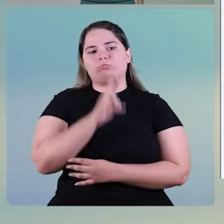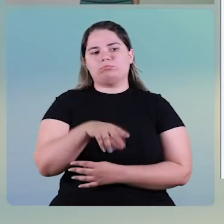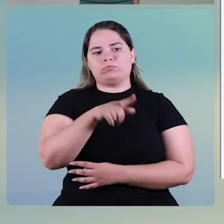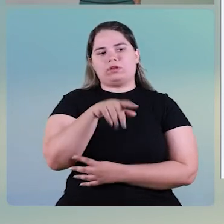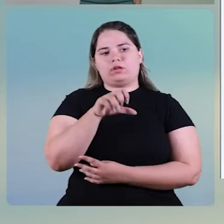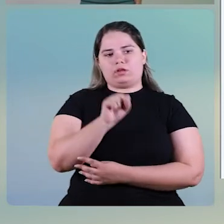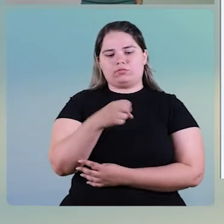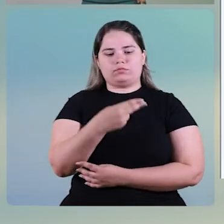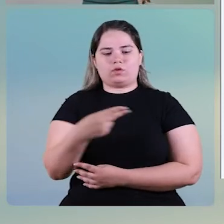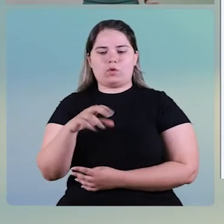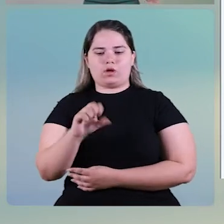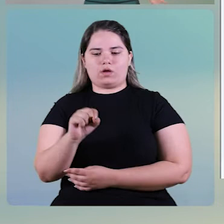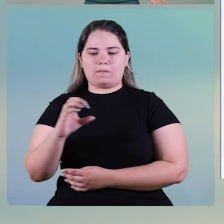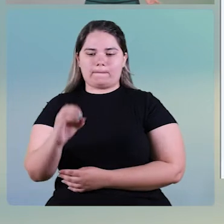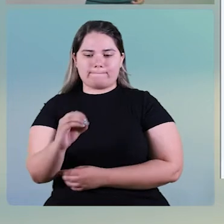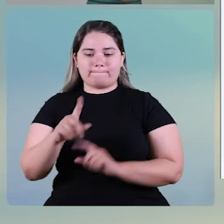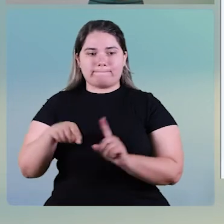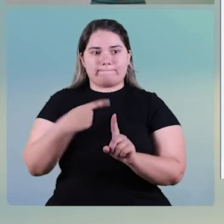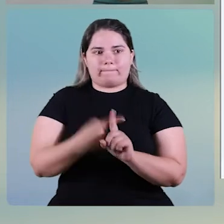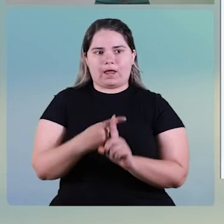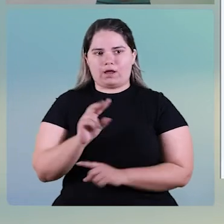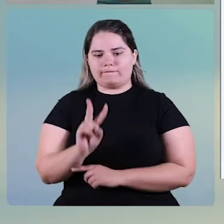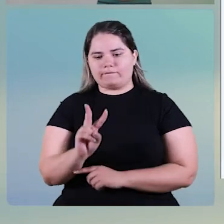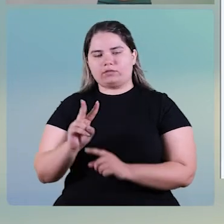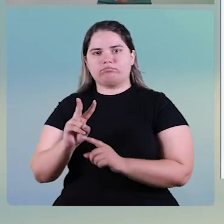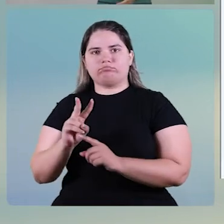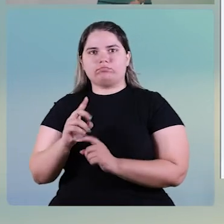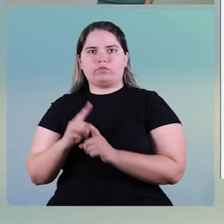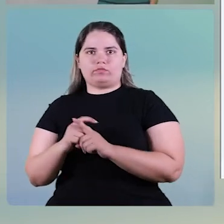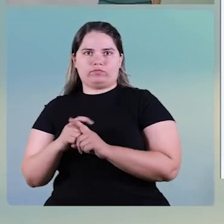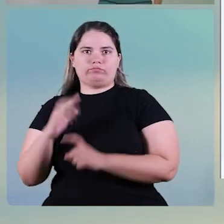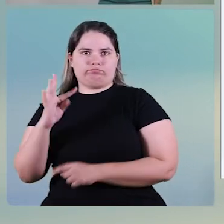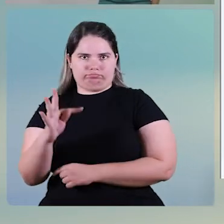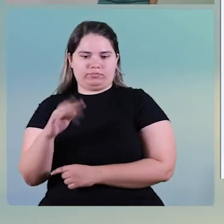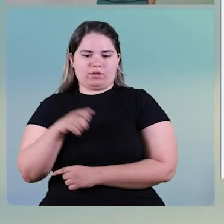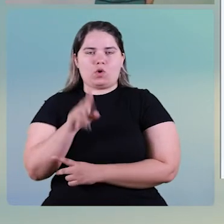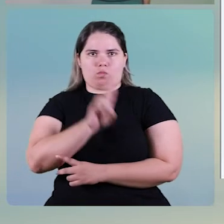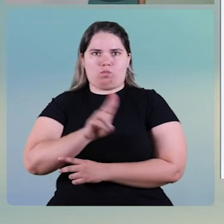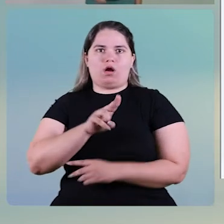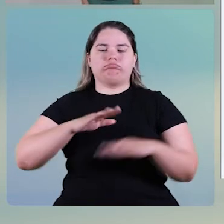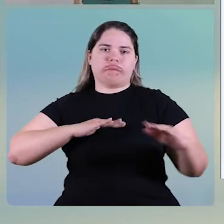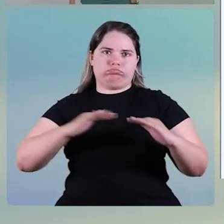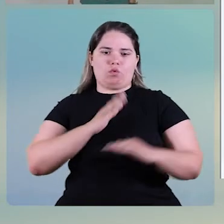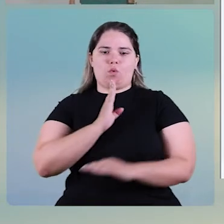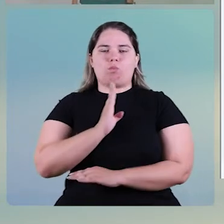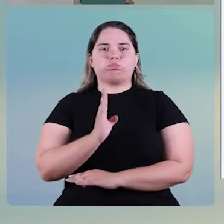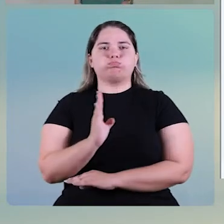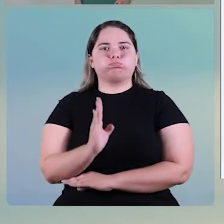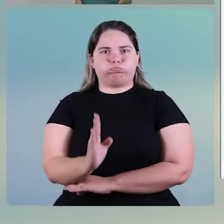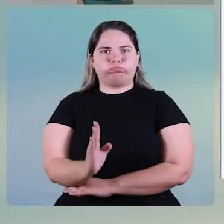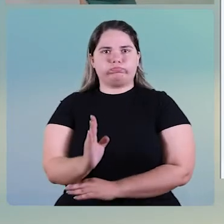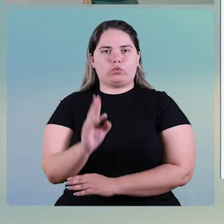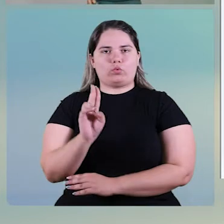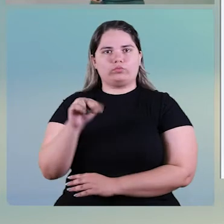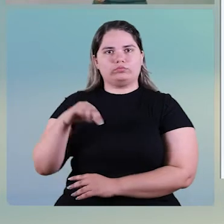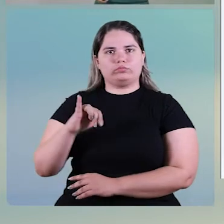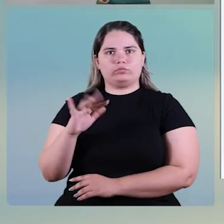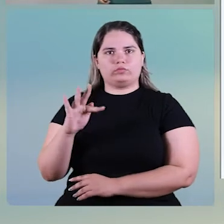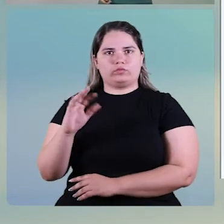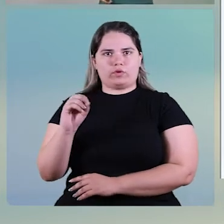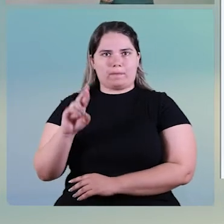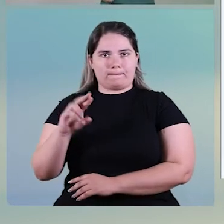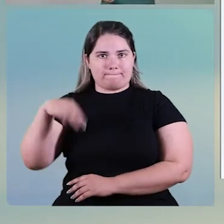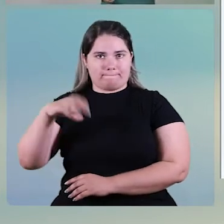igual a S0 mais VT, que é a equação usada no movimento uniforme. Tranquilo? Vamos então resolver uma